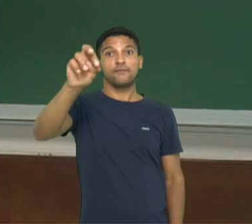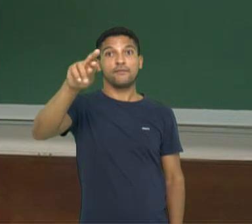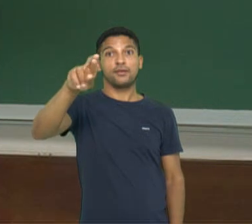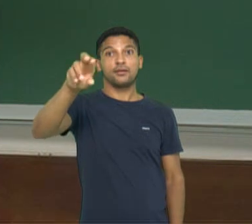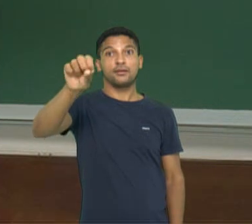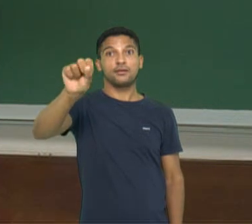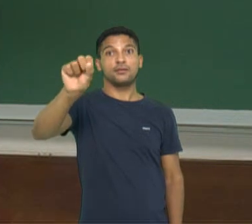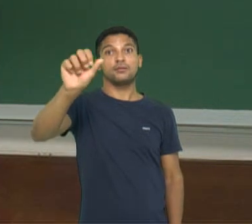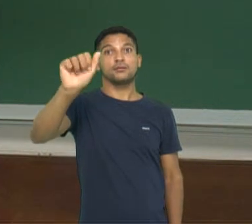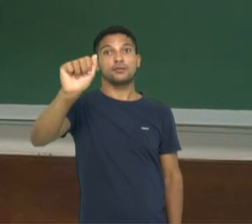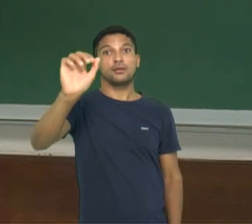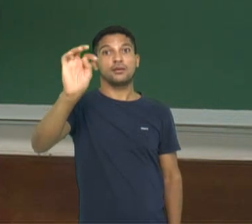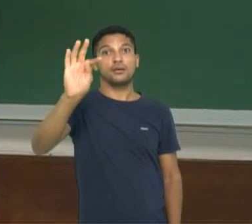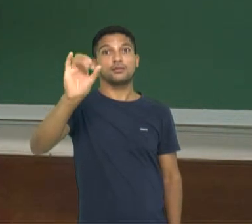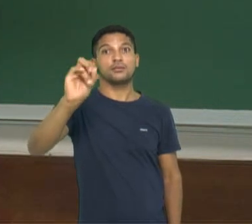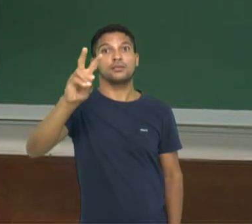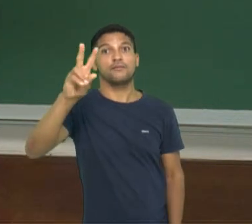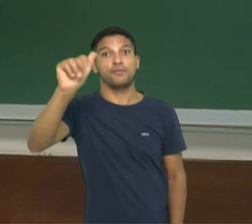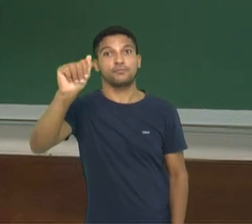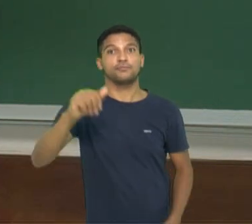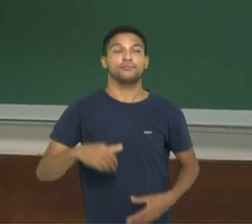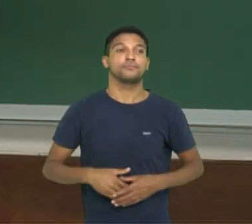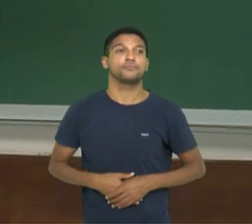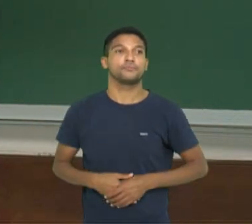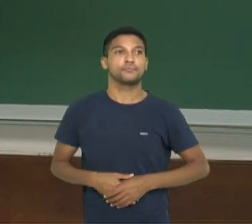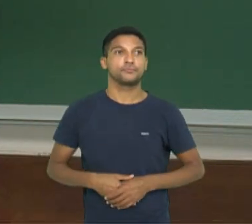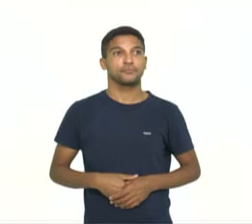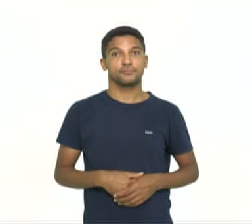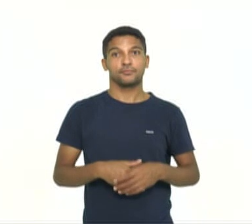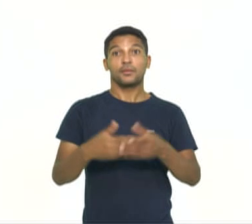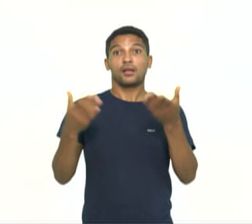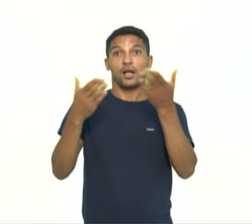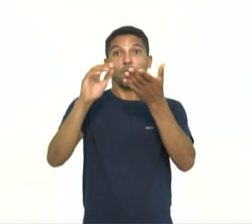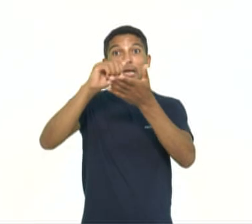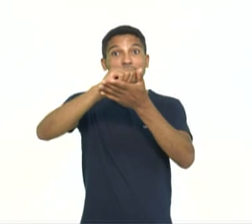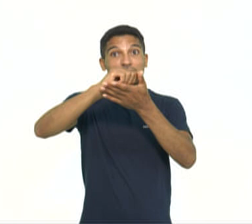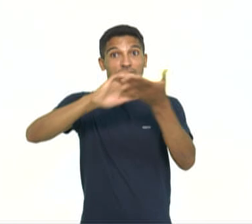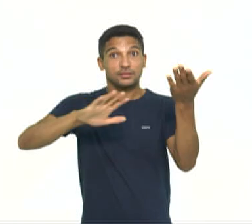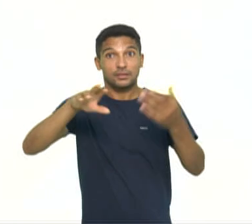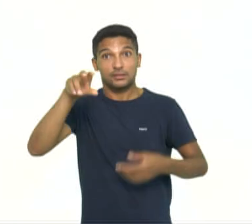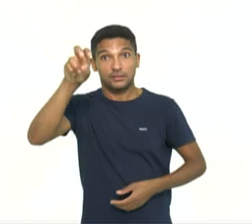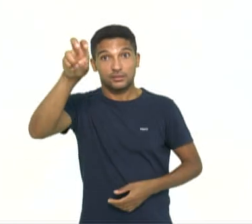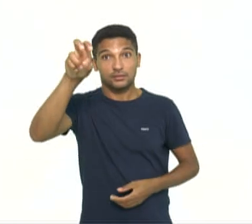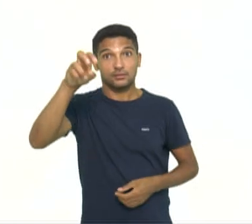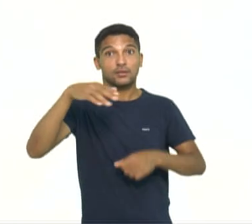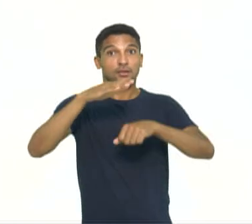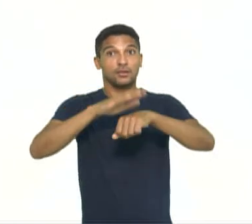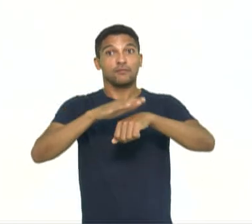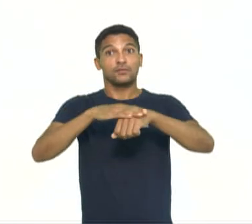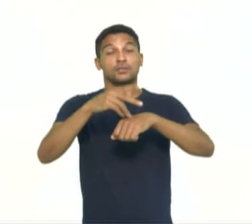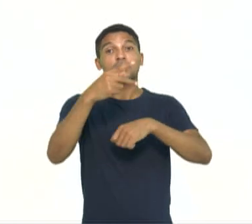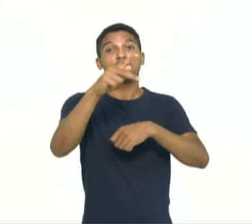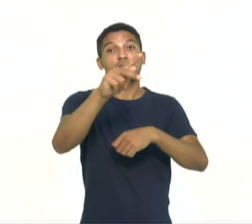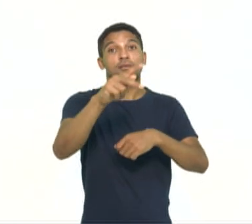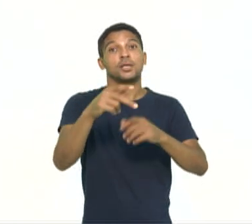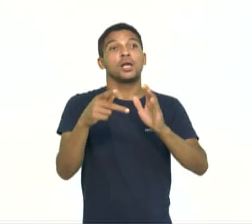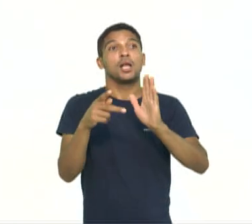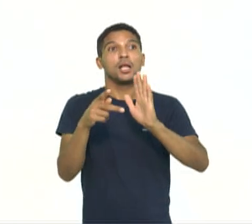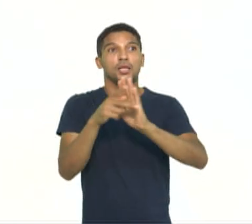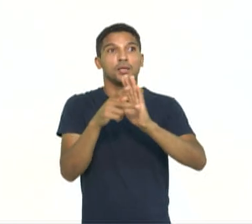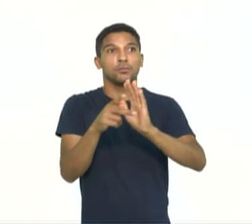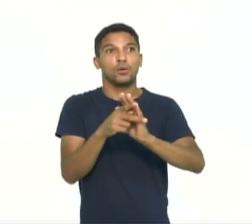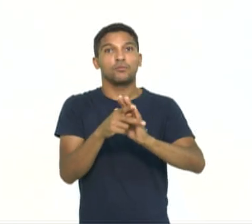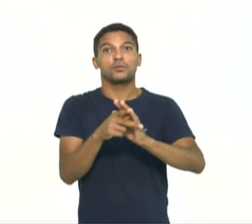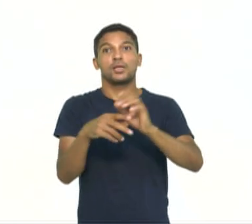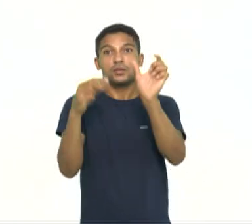vocês assinalarem a alternativa que contém as conjunções coordenativas adversativas presentes nas frases